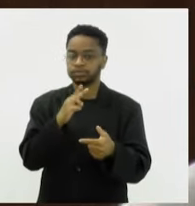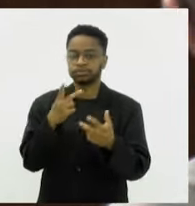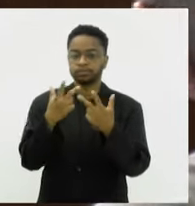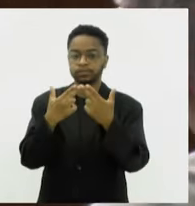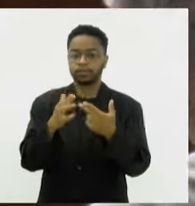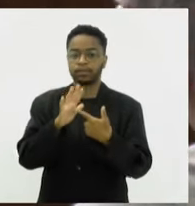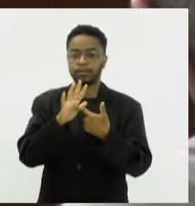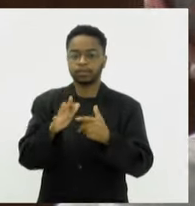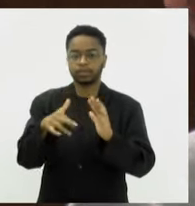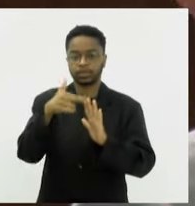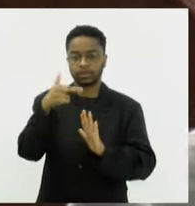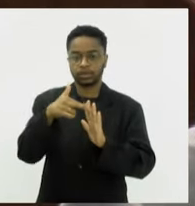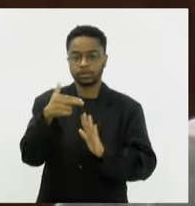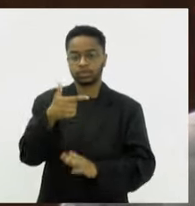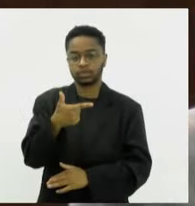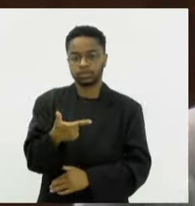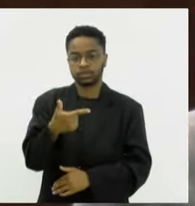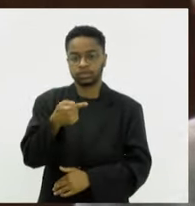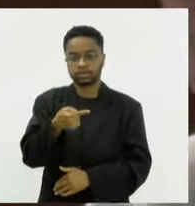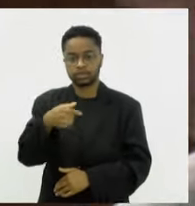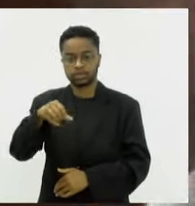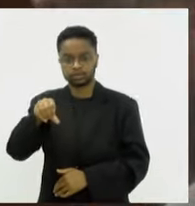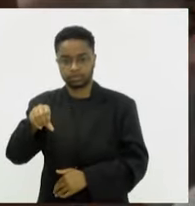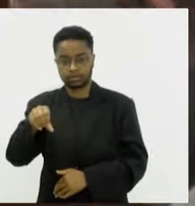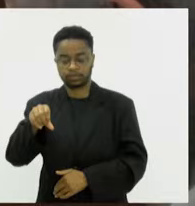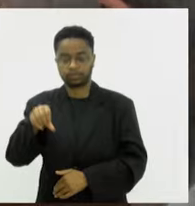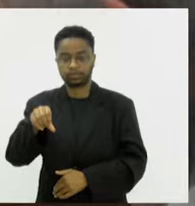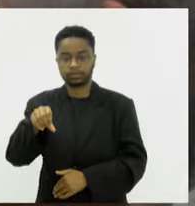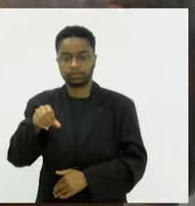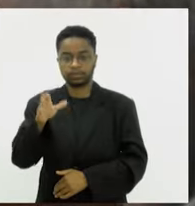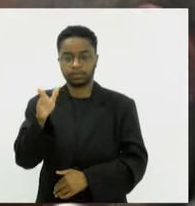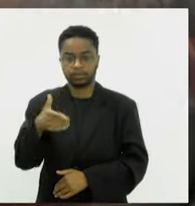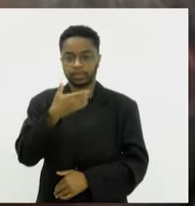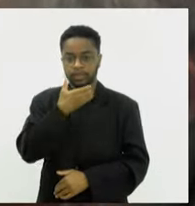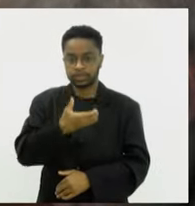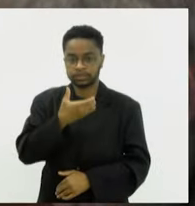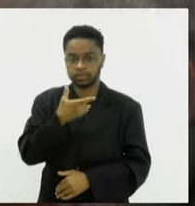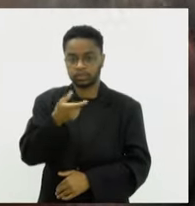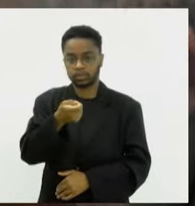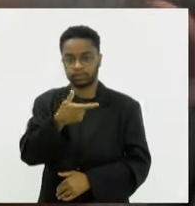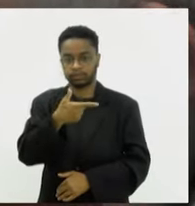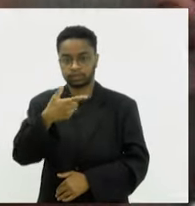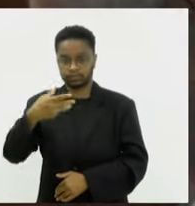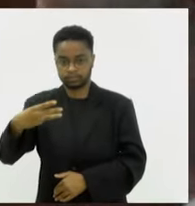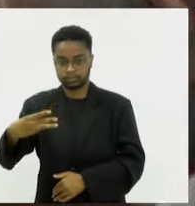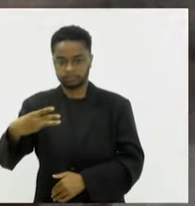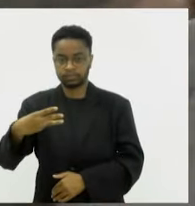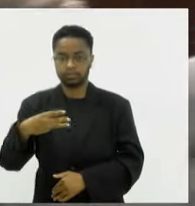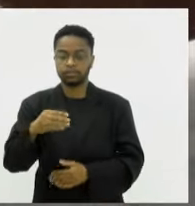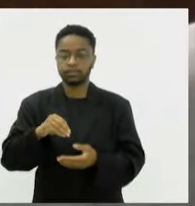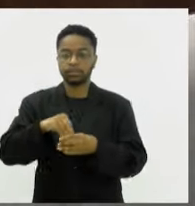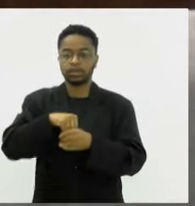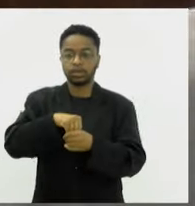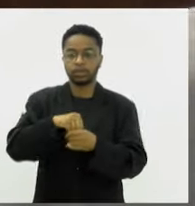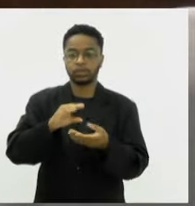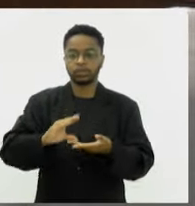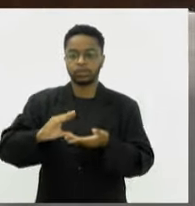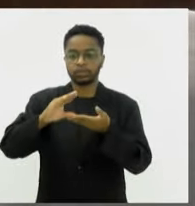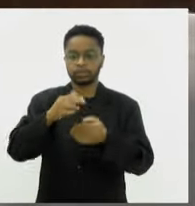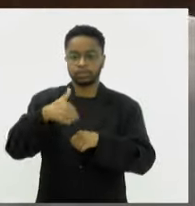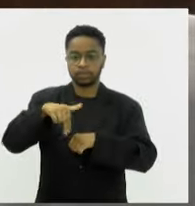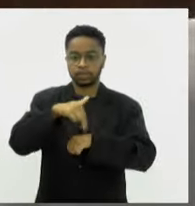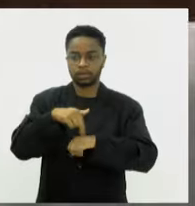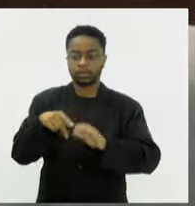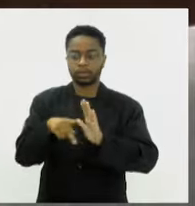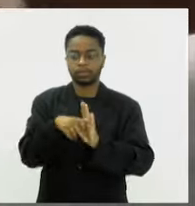a resolução número 279 de dezembro de 2023, no Conselho Nacional do